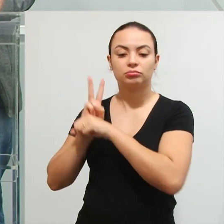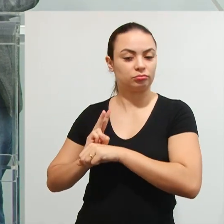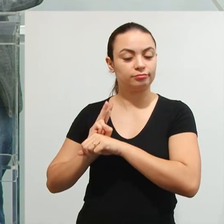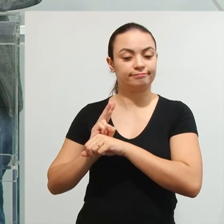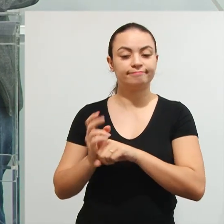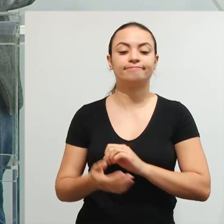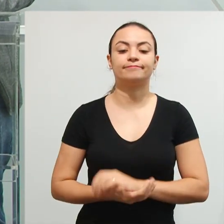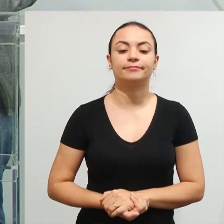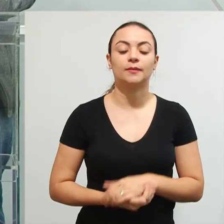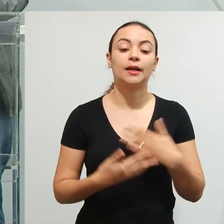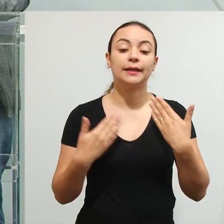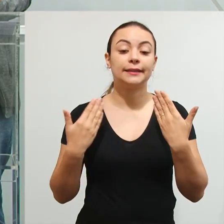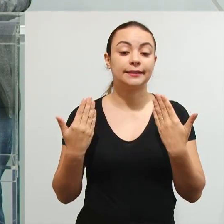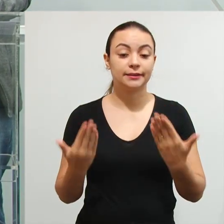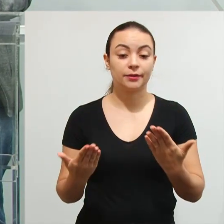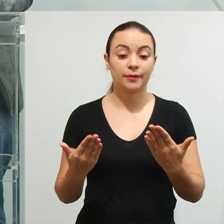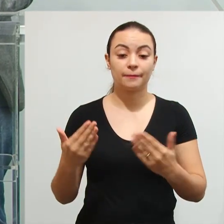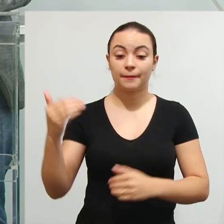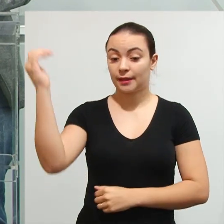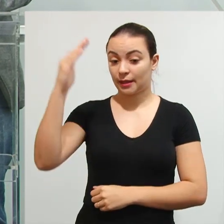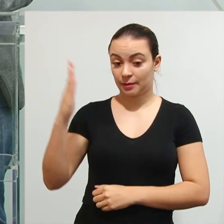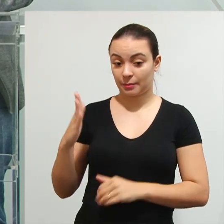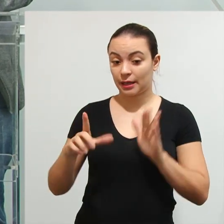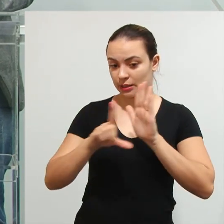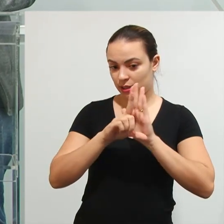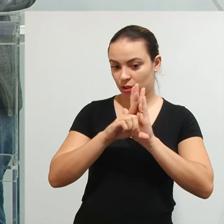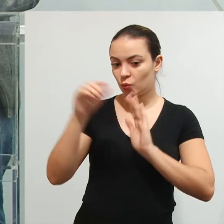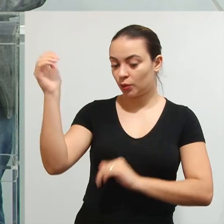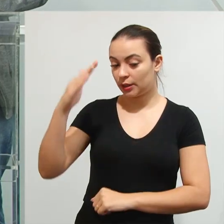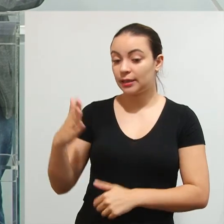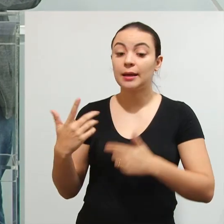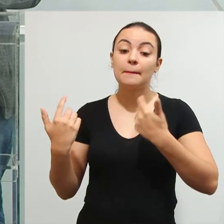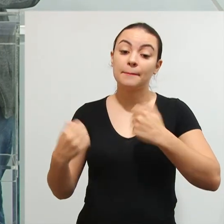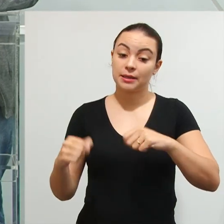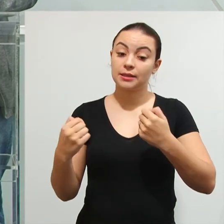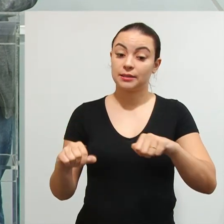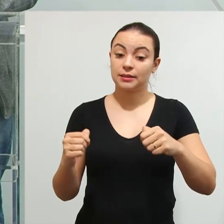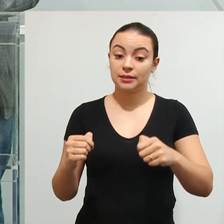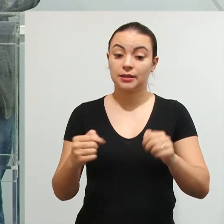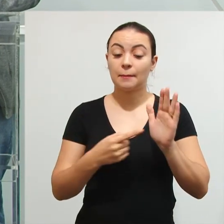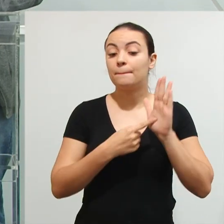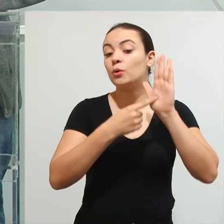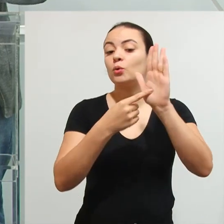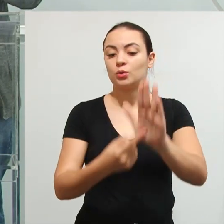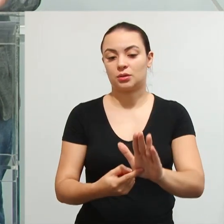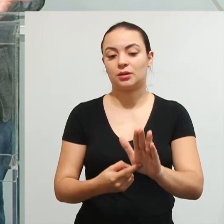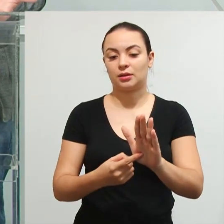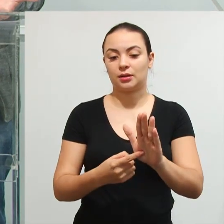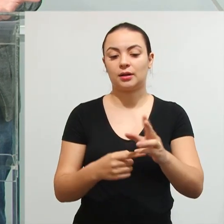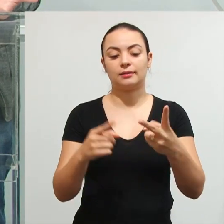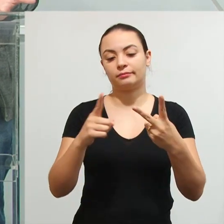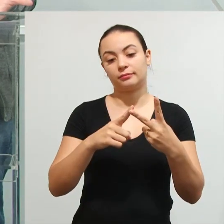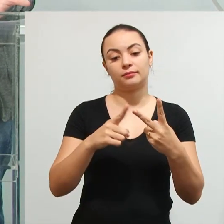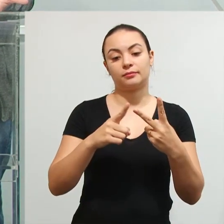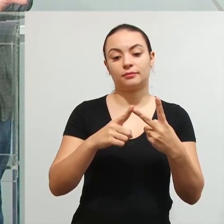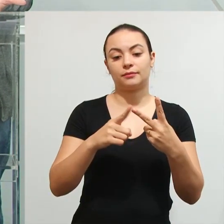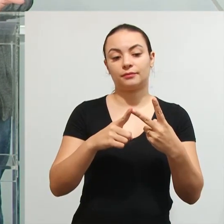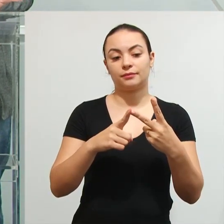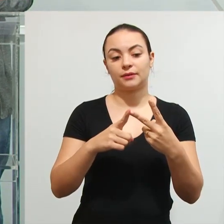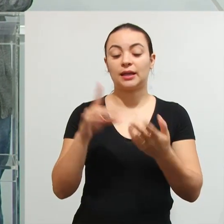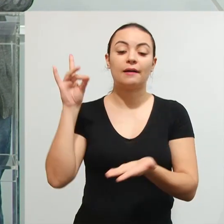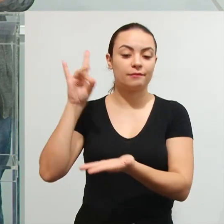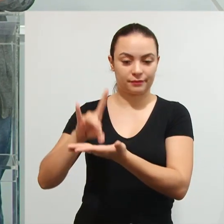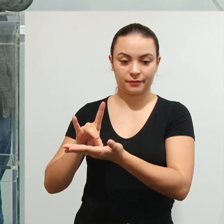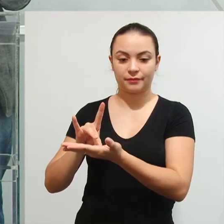brasileira é obrigatório que no contrato esteja explícito a taxa efetiva pode até apresentar taxa